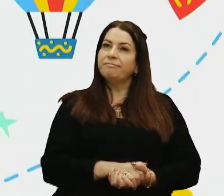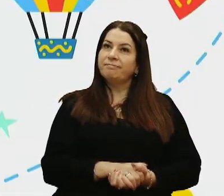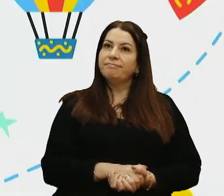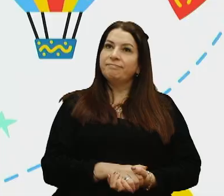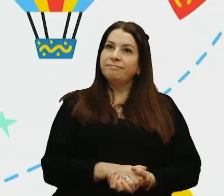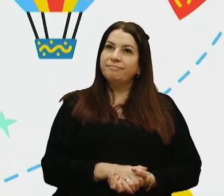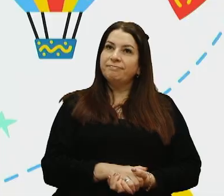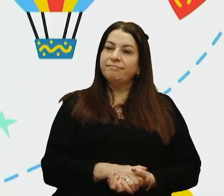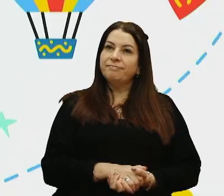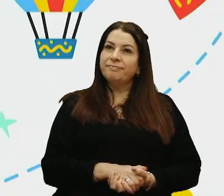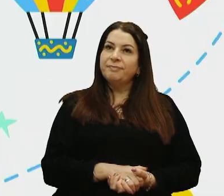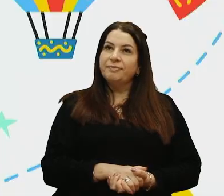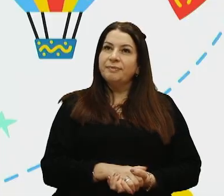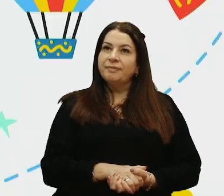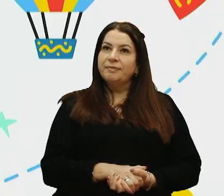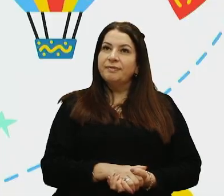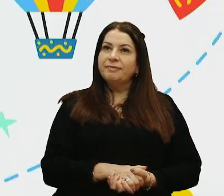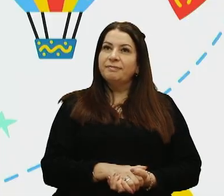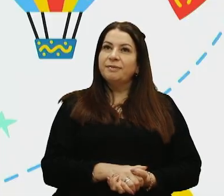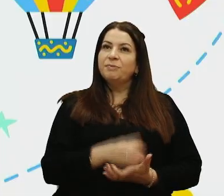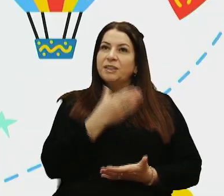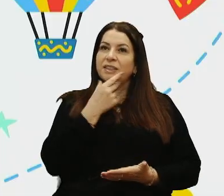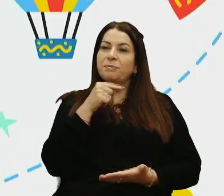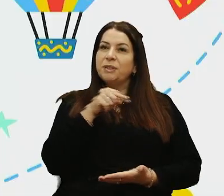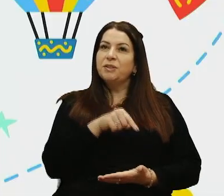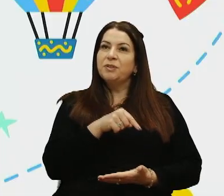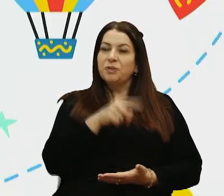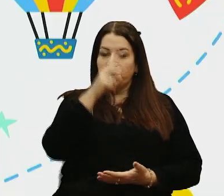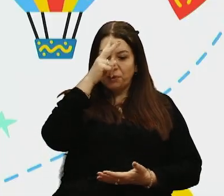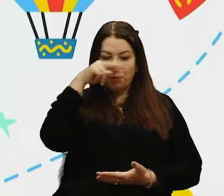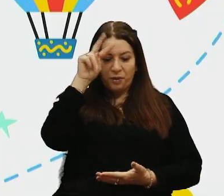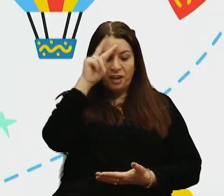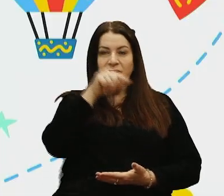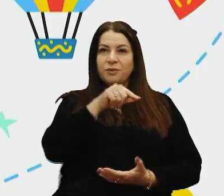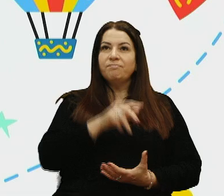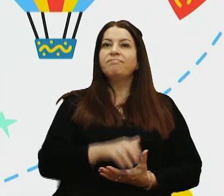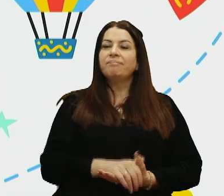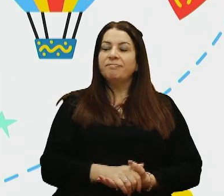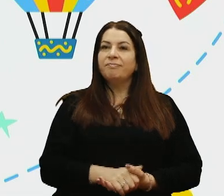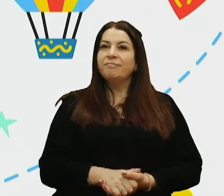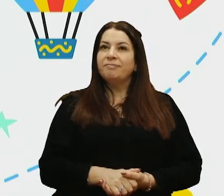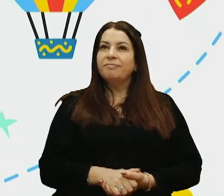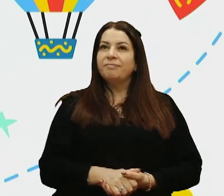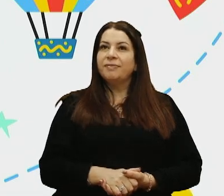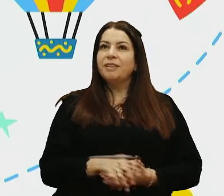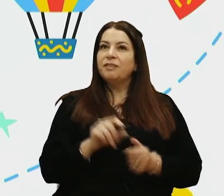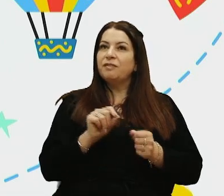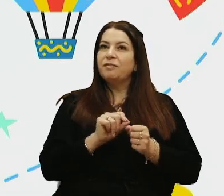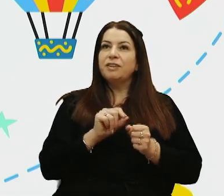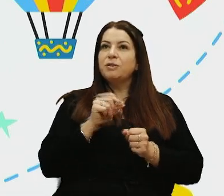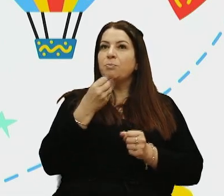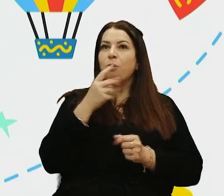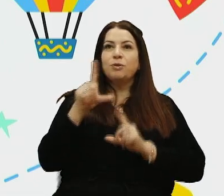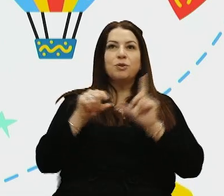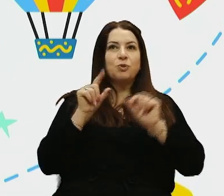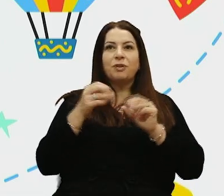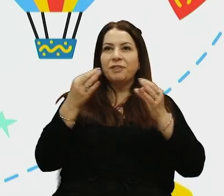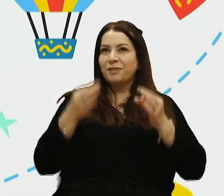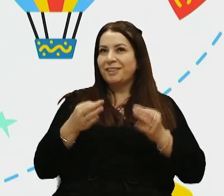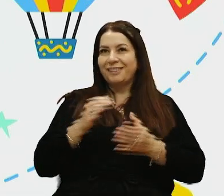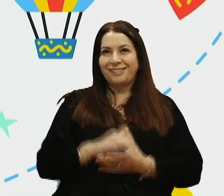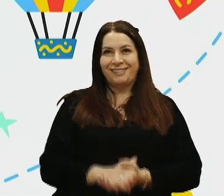aqui, pra esse menino que é o Edson da Rosa, faça boas escolhas que vai dar tudo certo.